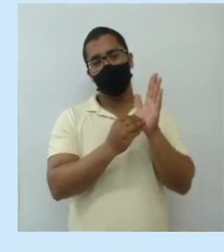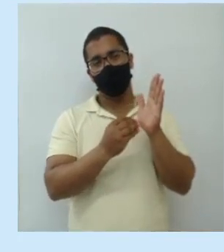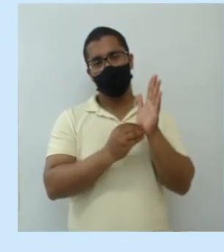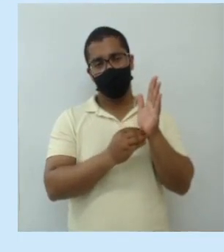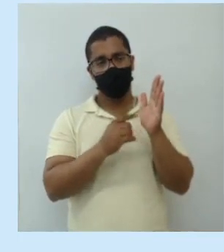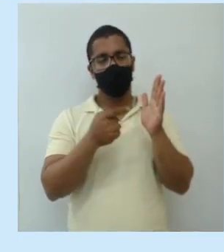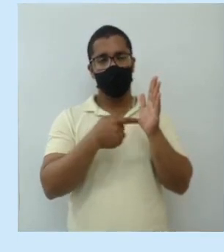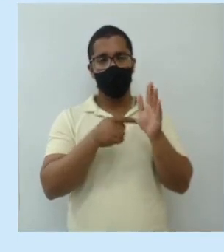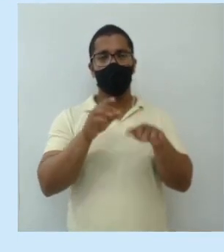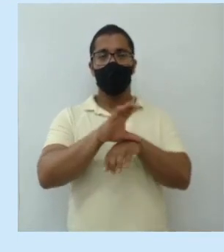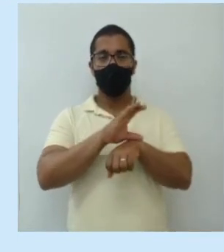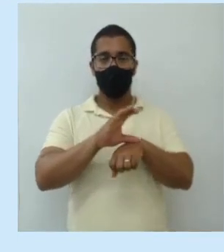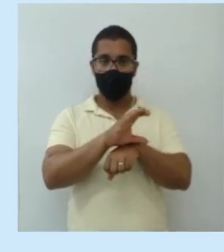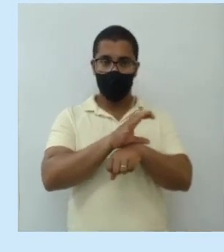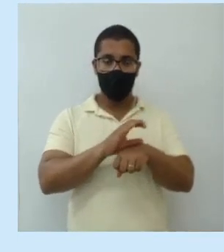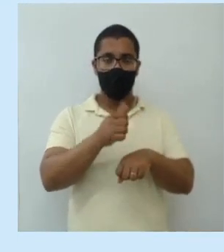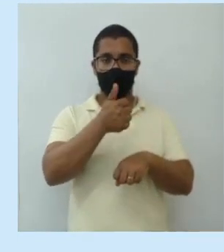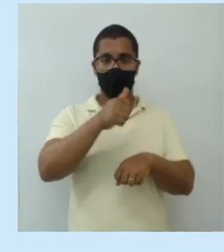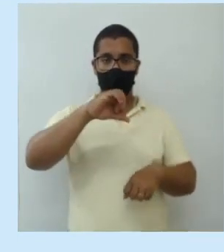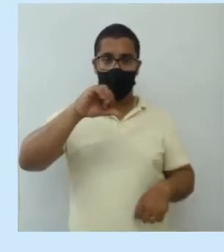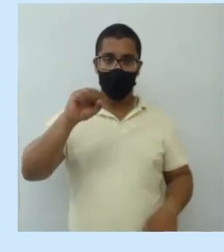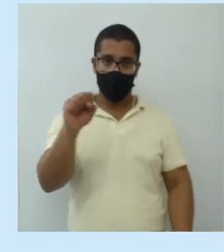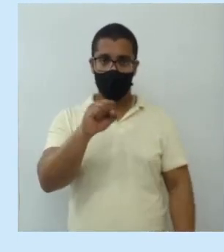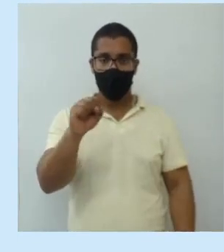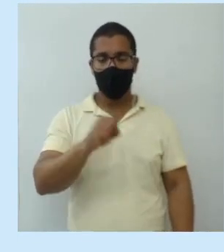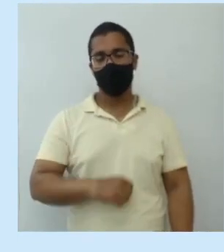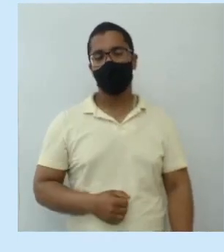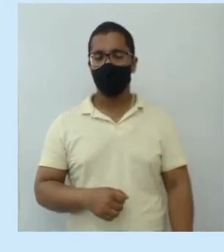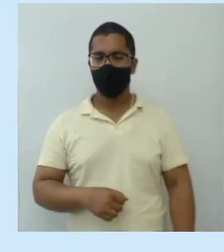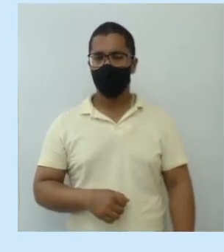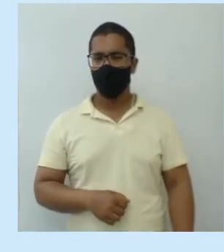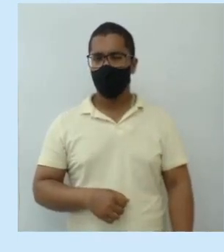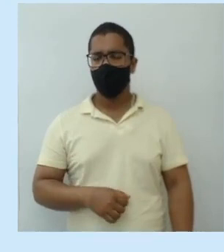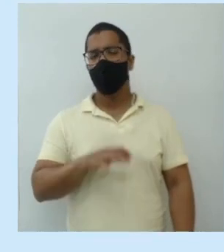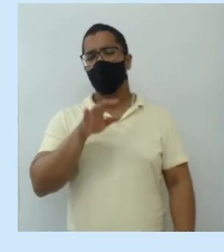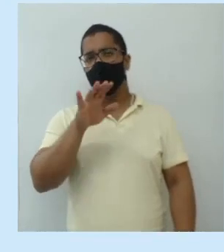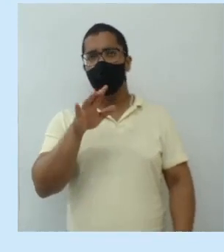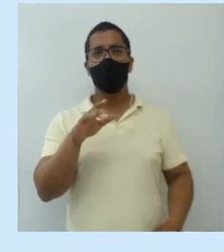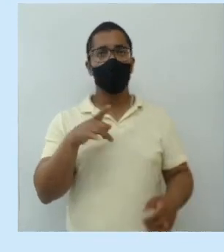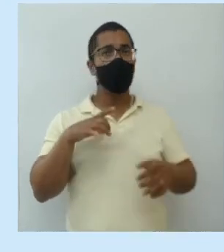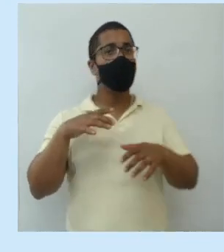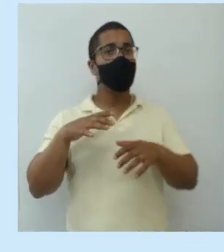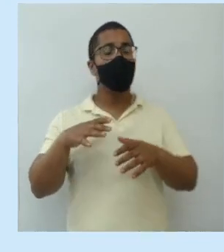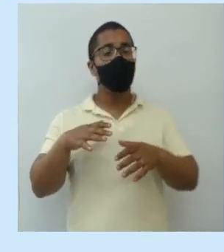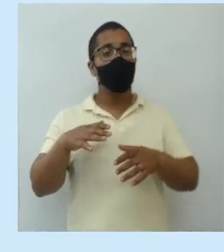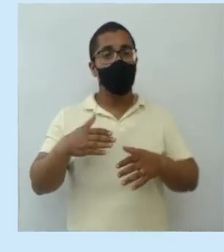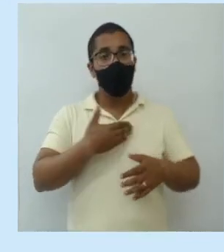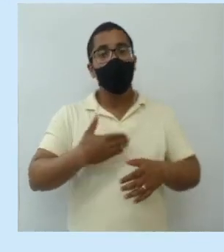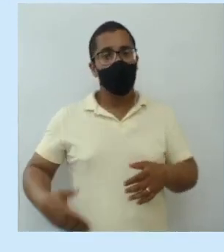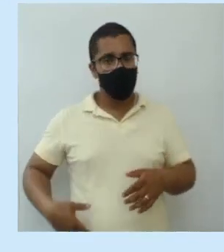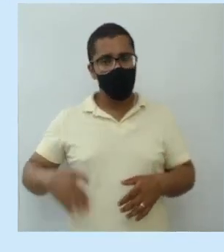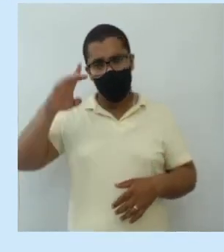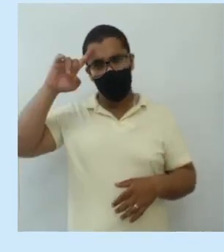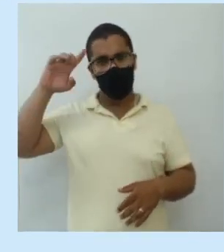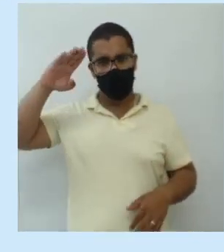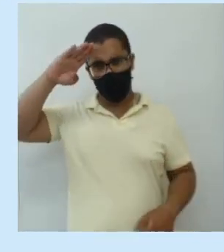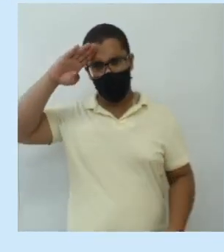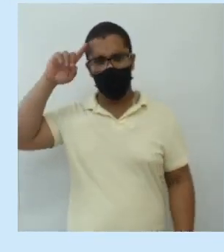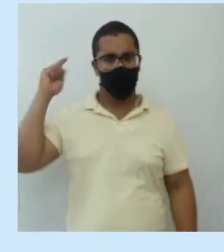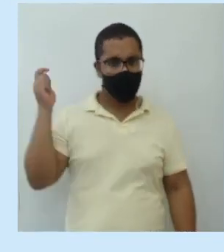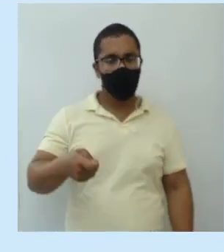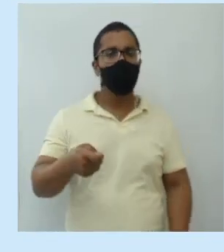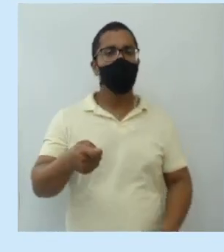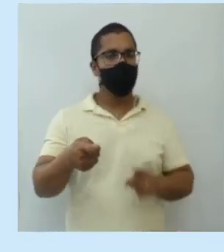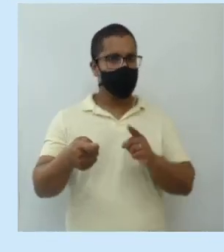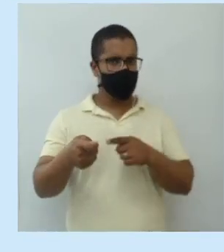1988. A resposta do governo militar, né, ao crescimento desse movimento sempre foi dura, né, tanto no sentido